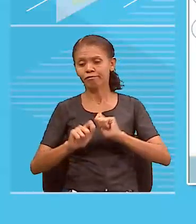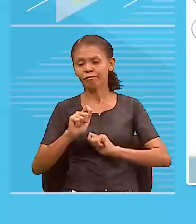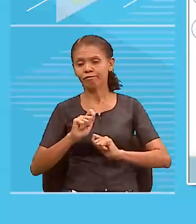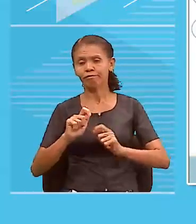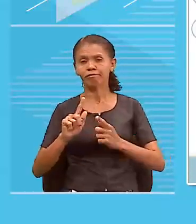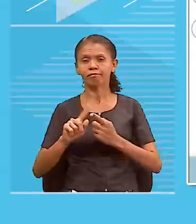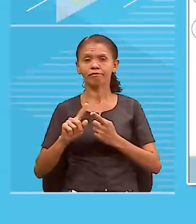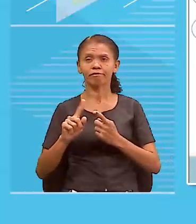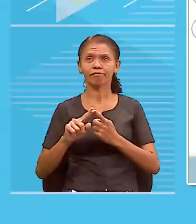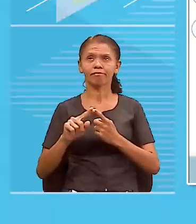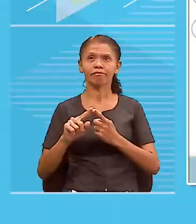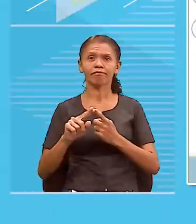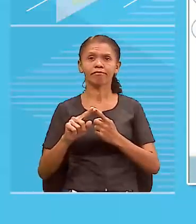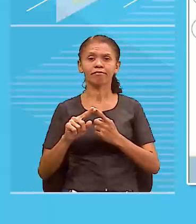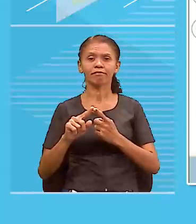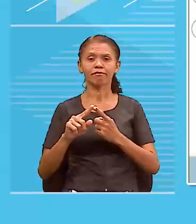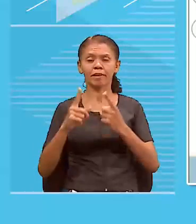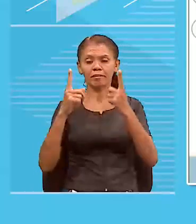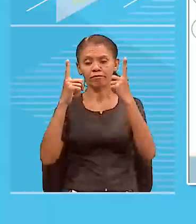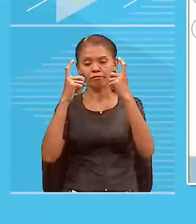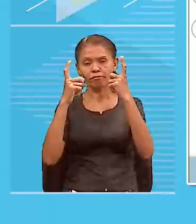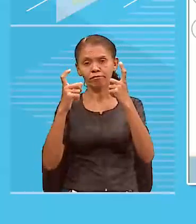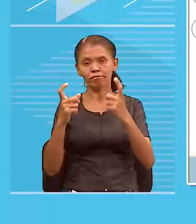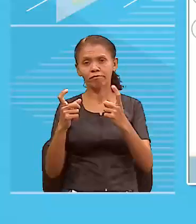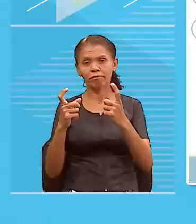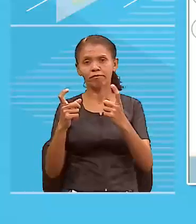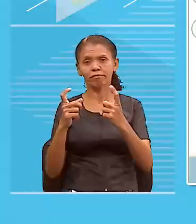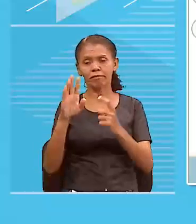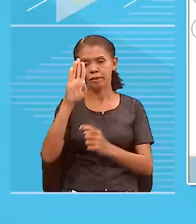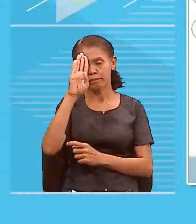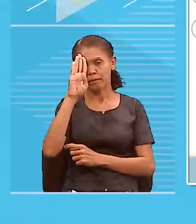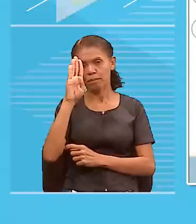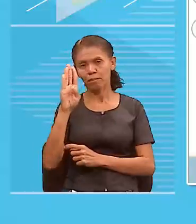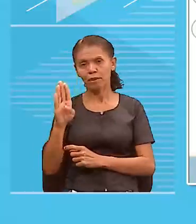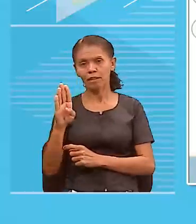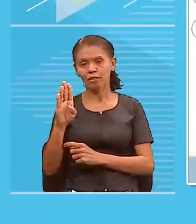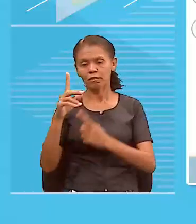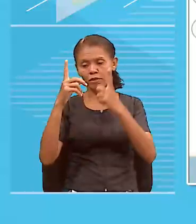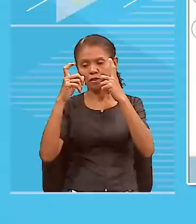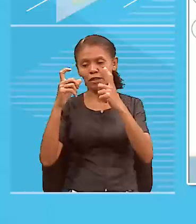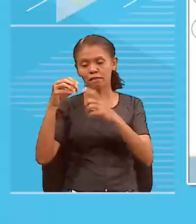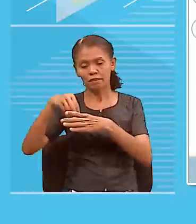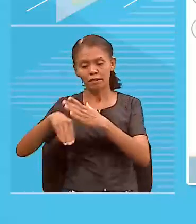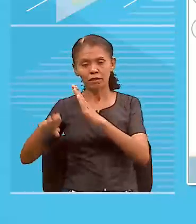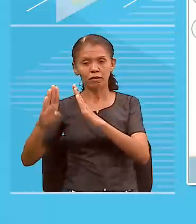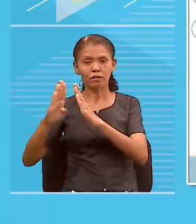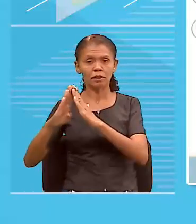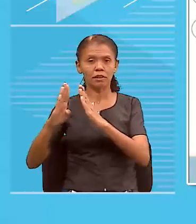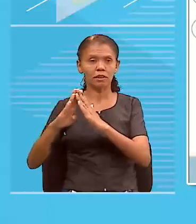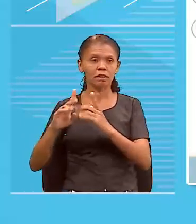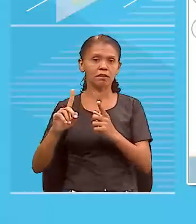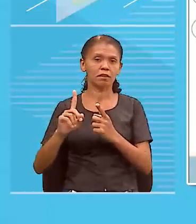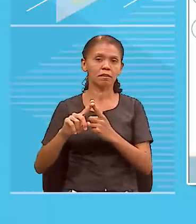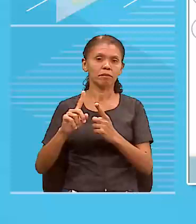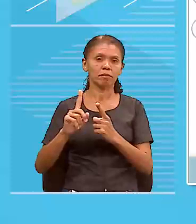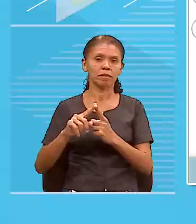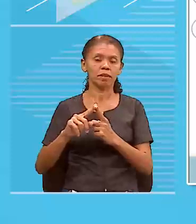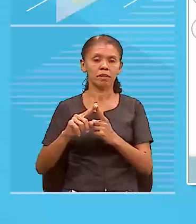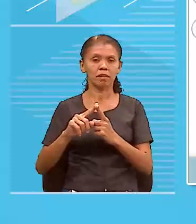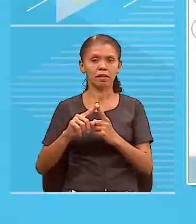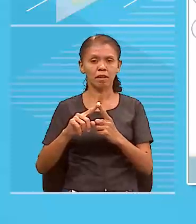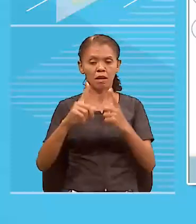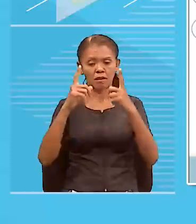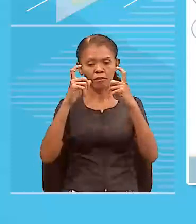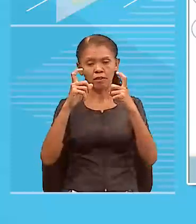violência sobretudo a violência doméstica violência contra a mulher a violência contra os animais de